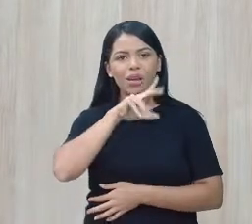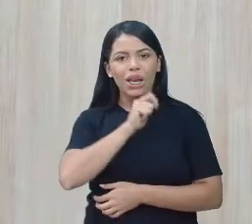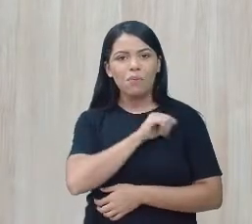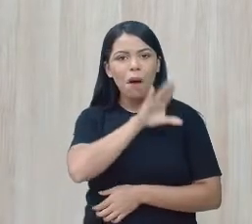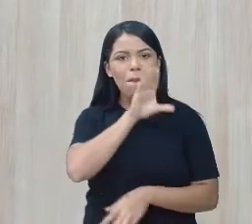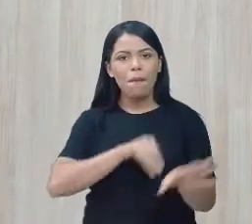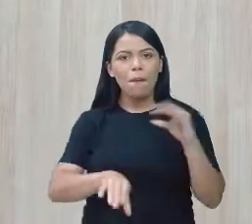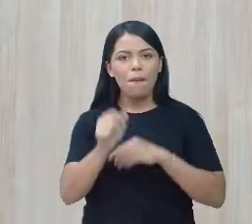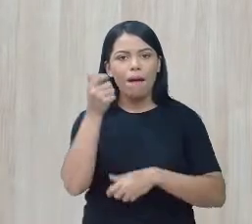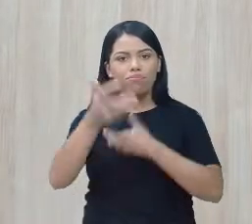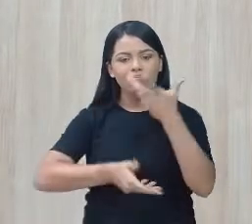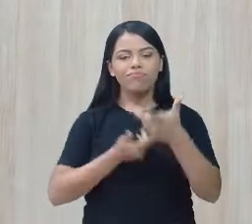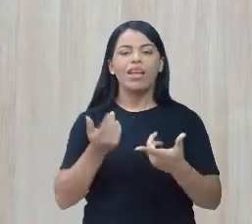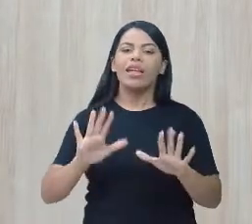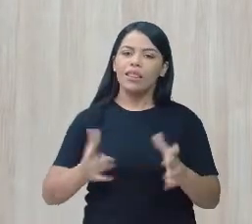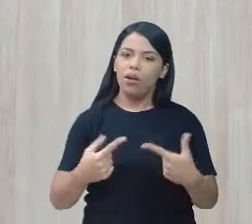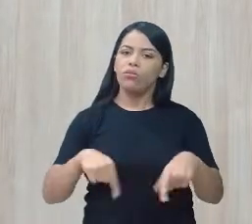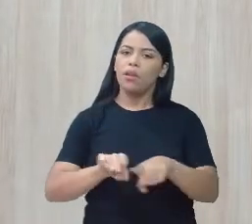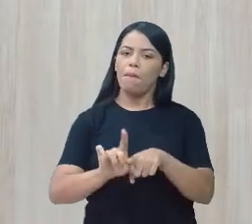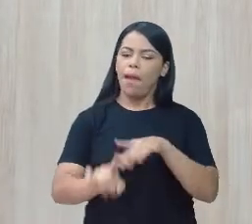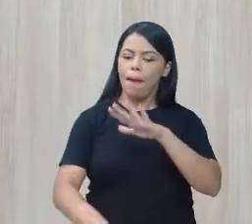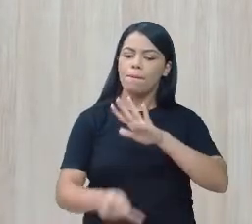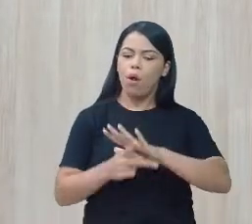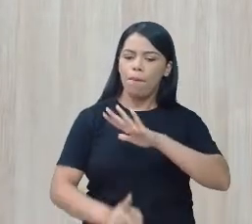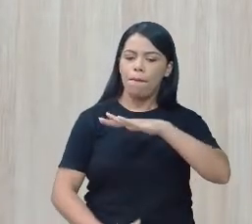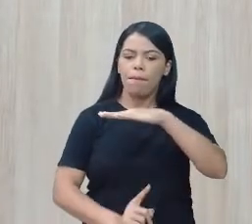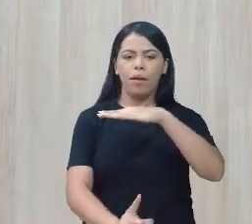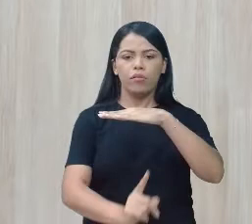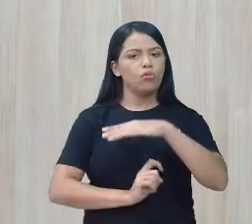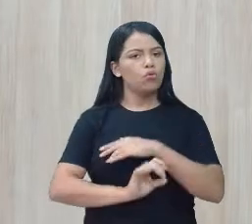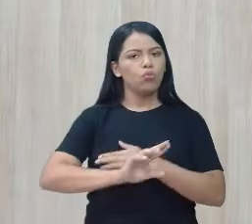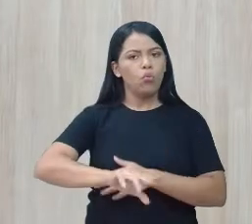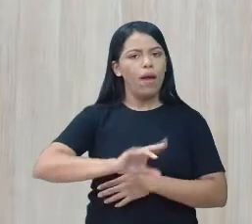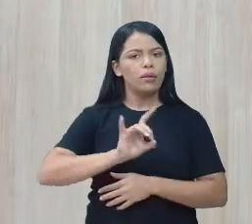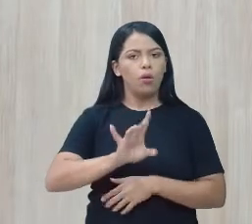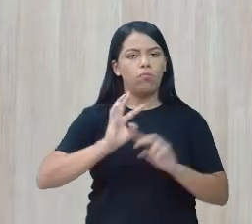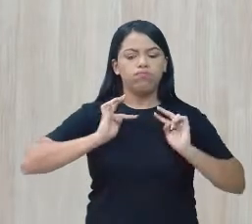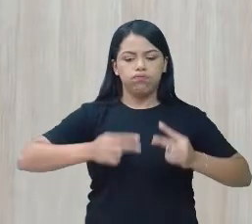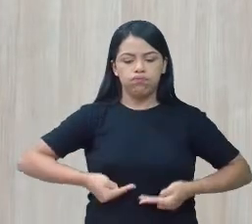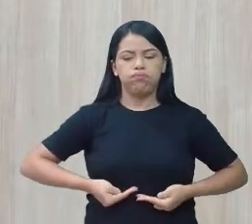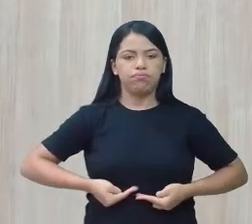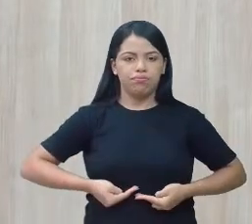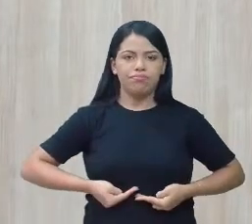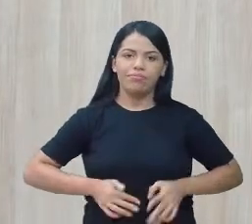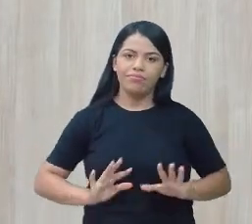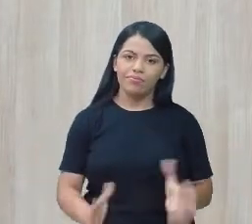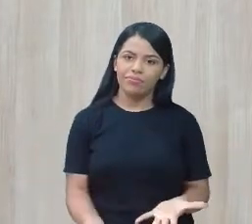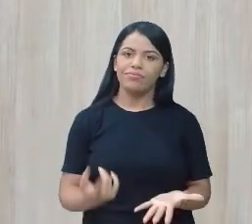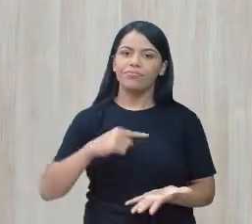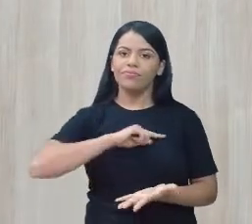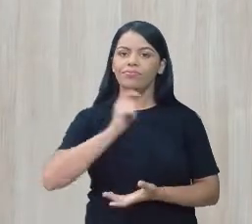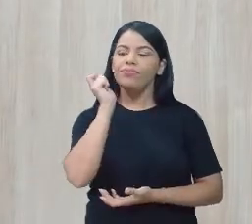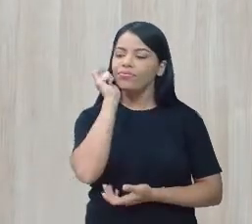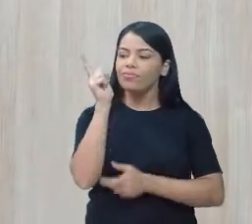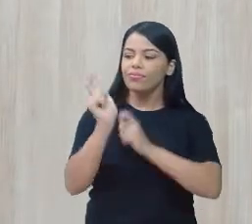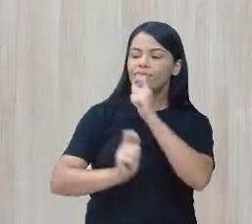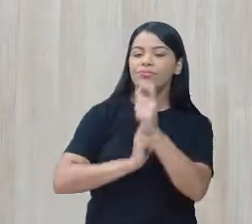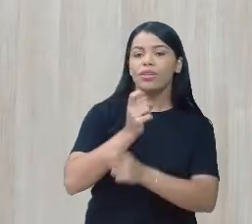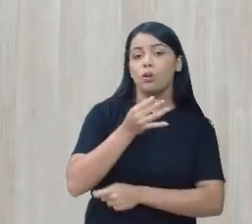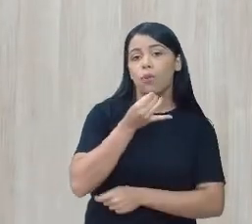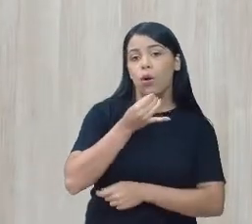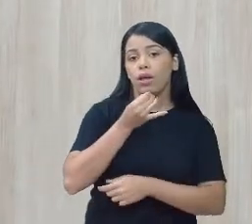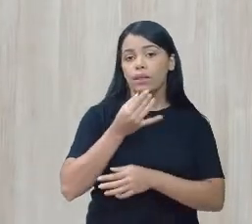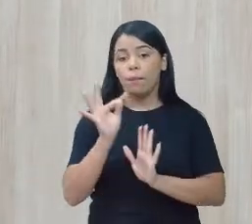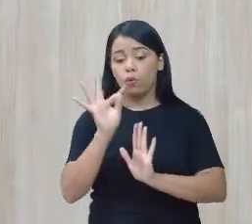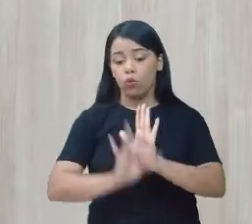que os animais também são personagens, não apenas os seres humanos, né? Então, quando eu tenho uma ideia, quando eu tenho um